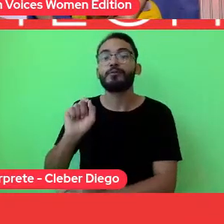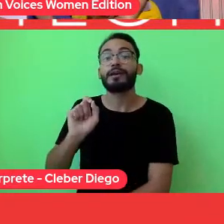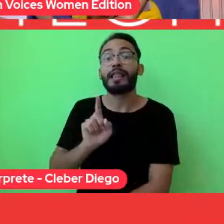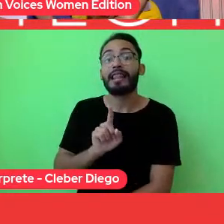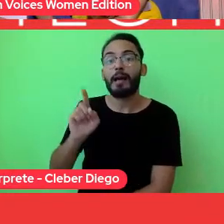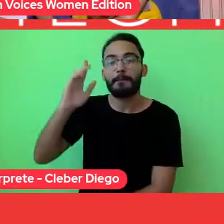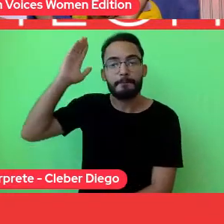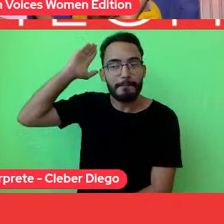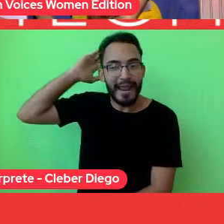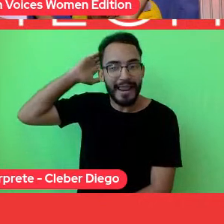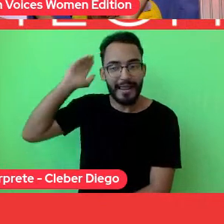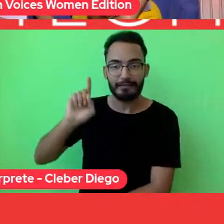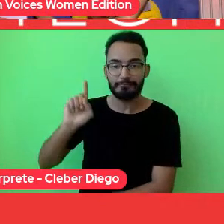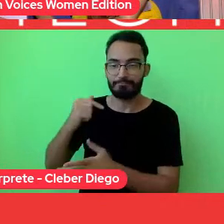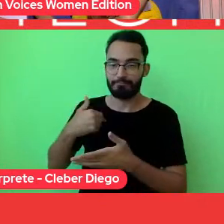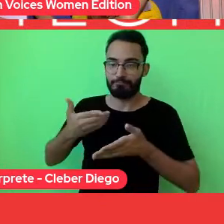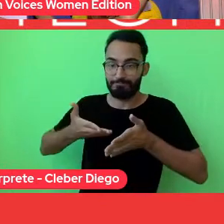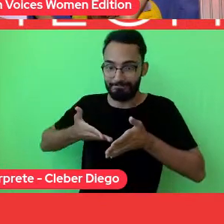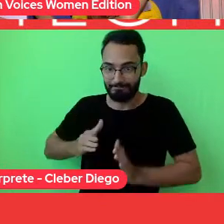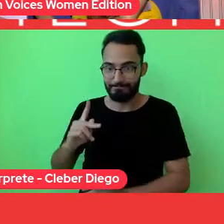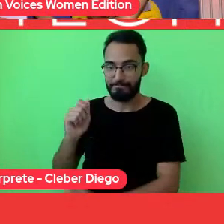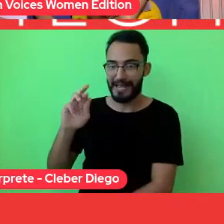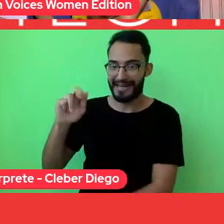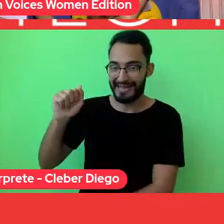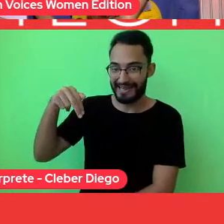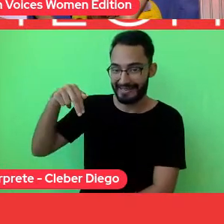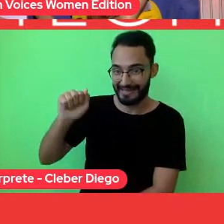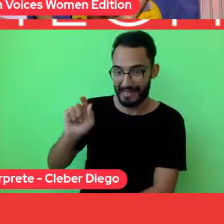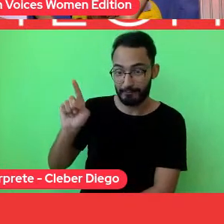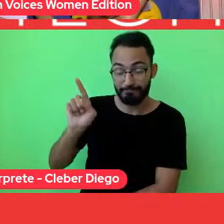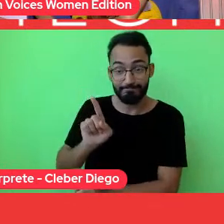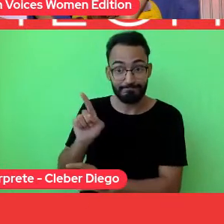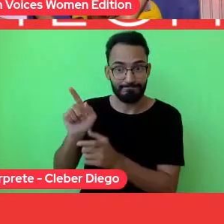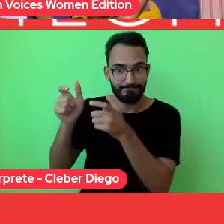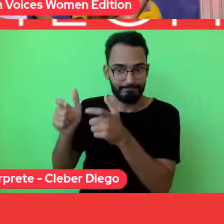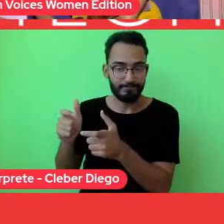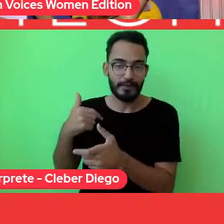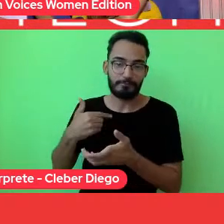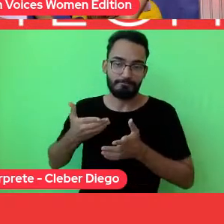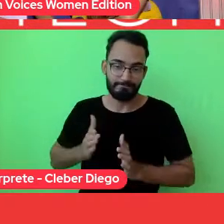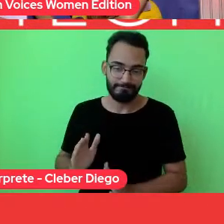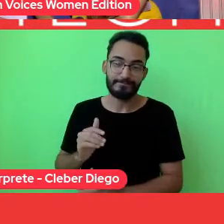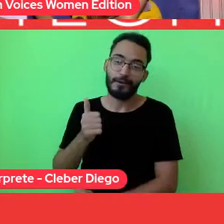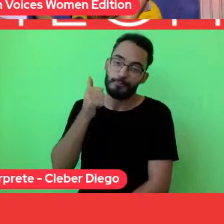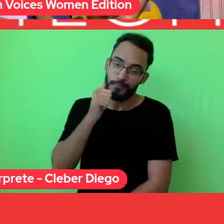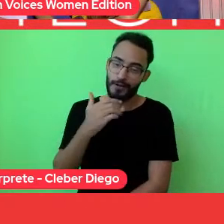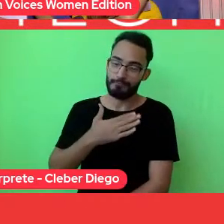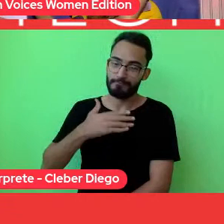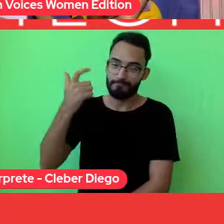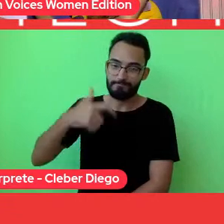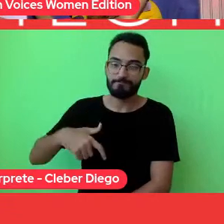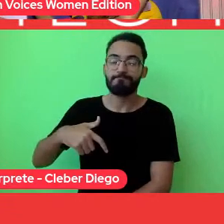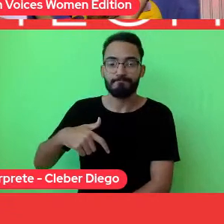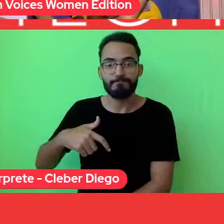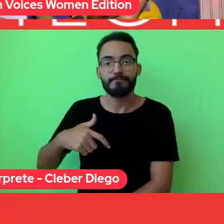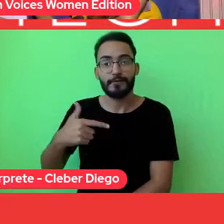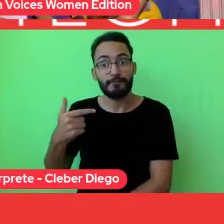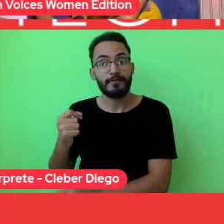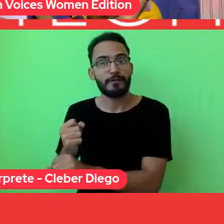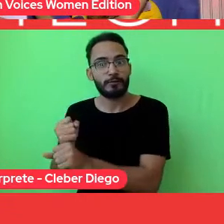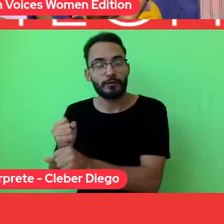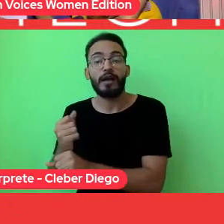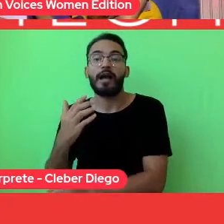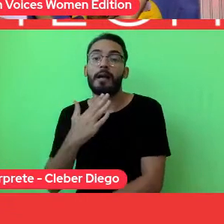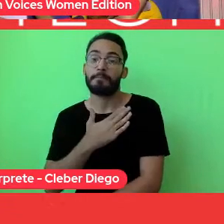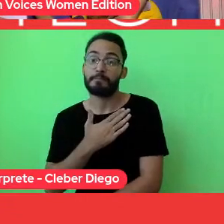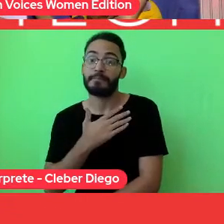tá? Sou casada com o Érico, sou mãe da Maria Luísa, né? Uma mulher já de 20 anos. Eu trabalho na CIT já